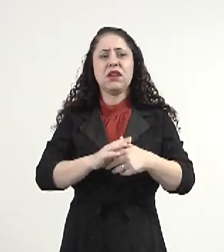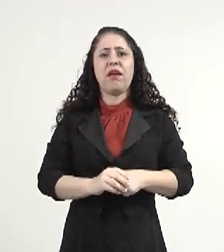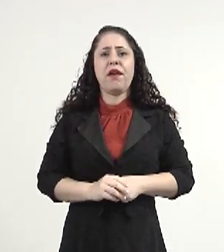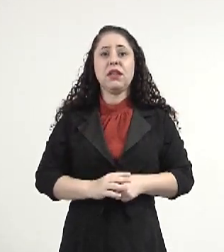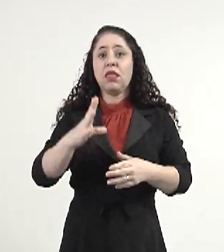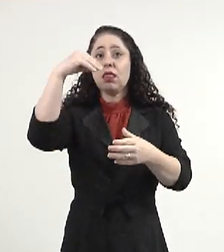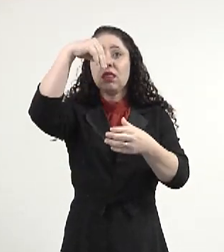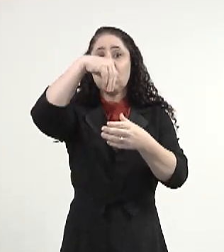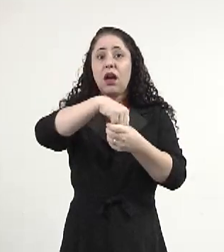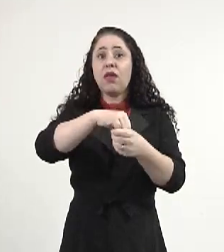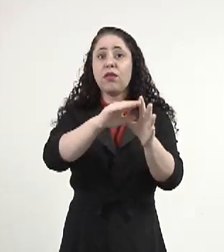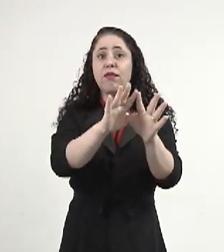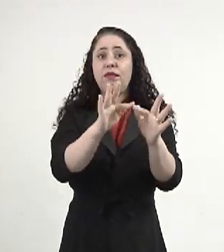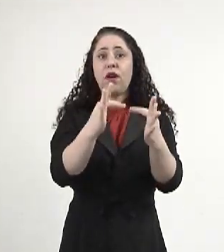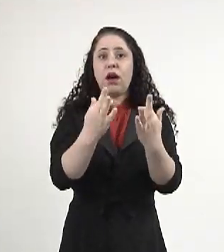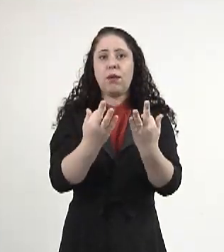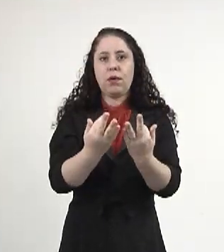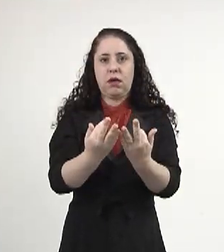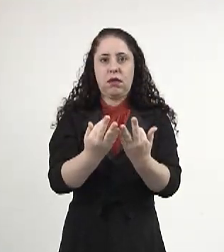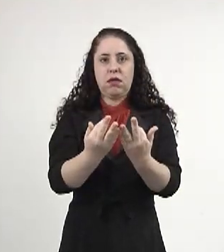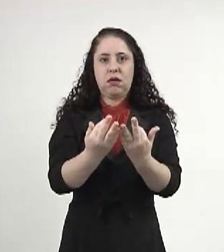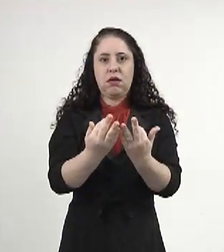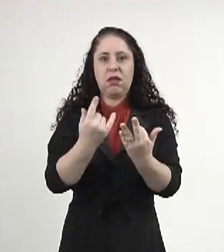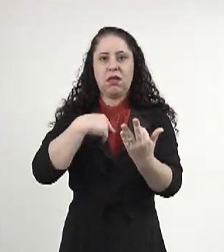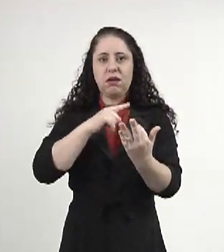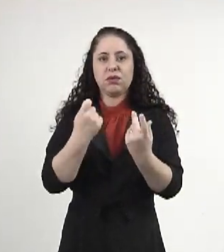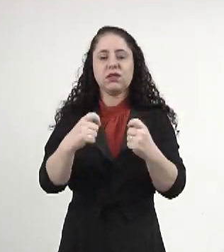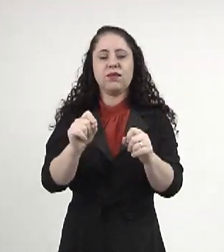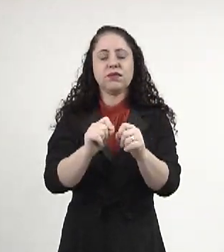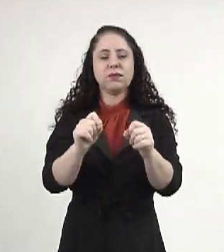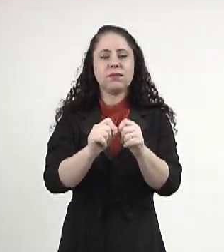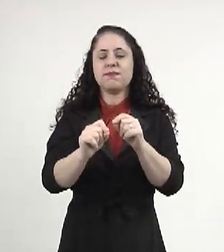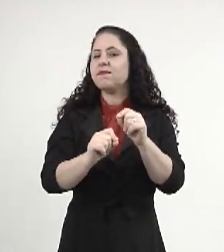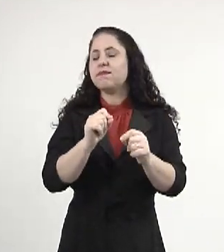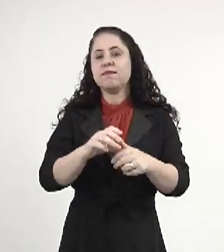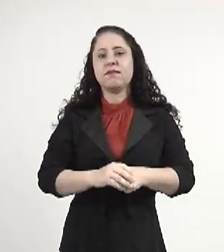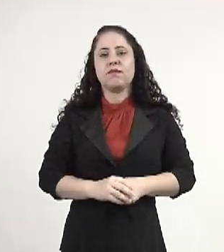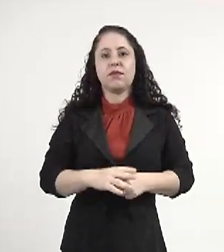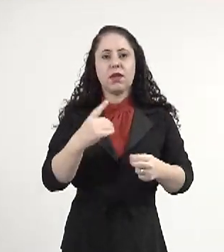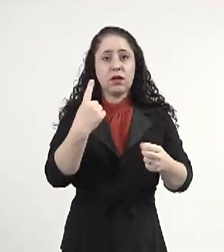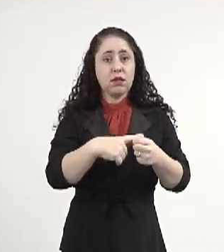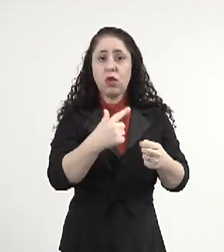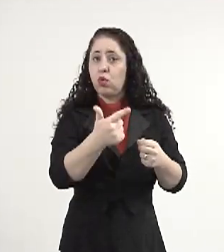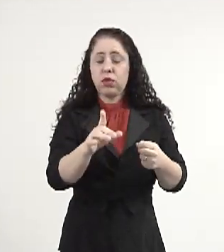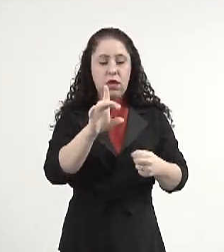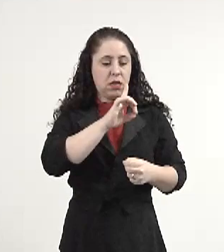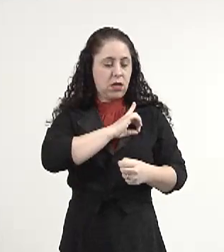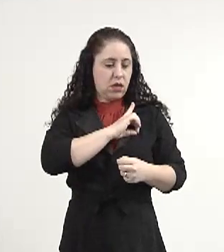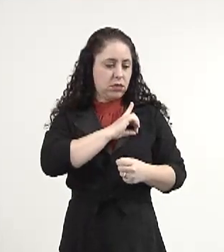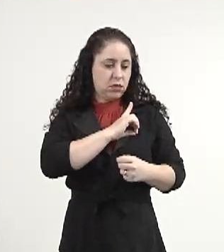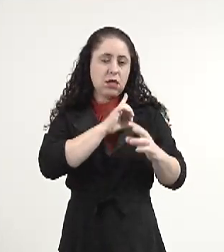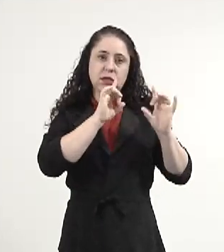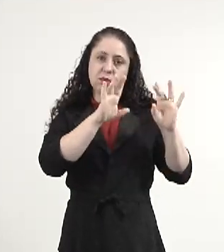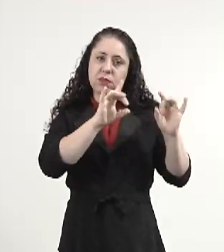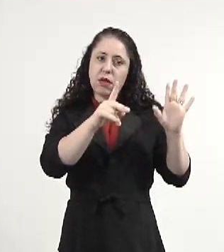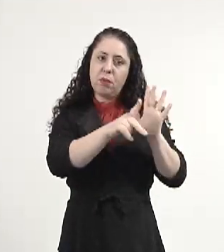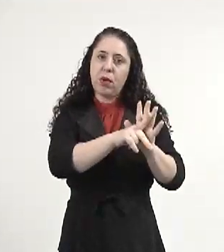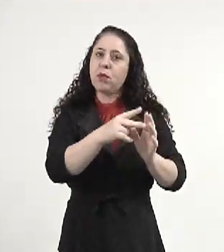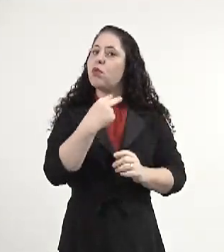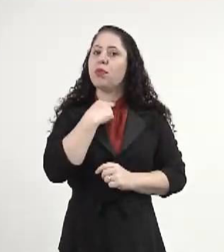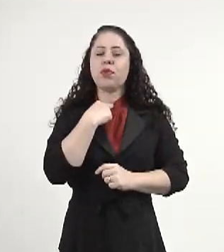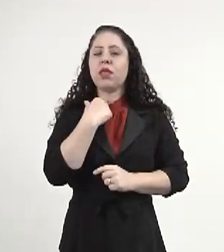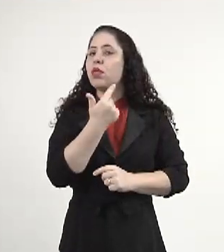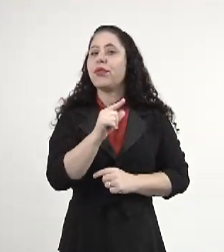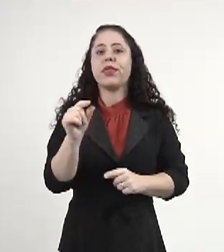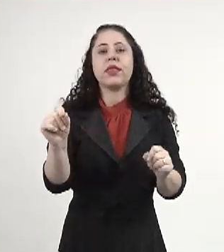no ambiente familiar. E o que nós precisamos fazer? A cidade que não possui uma delegacia como essa, ela também não